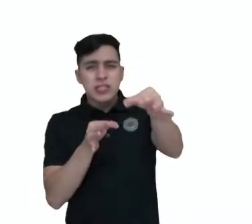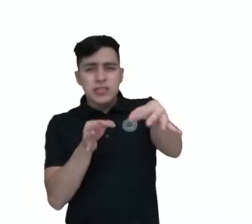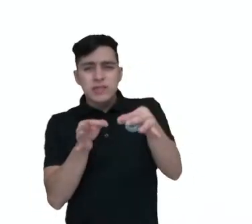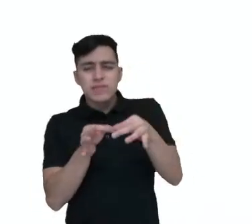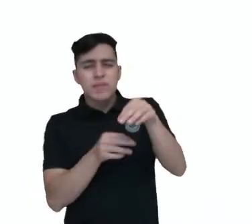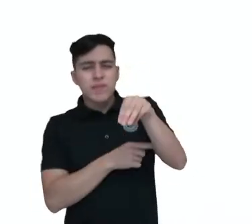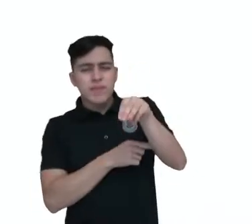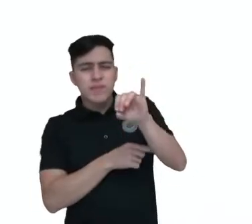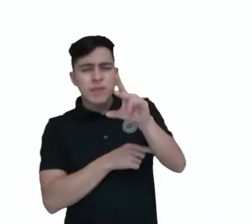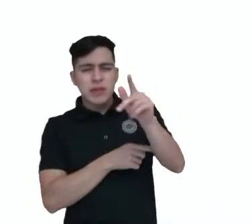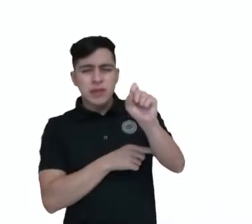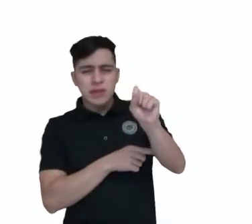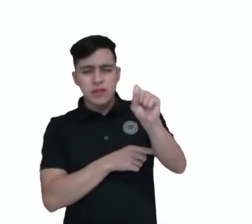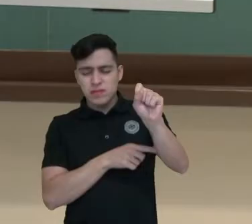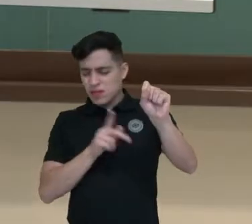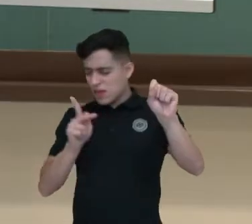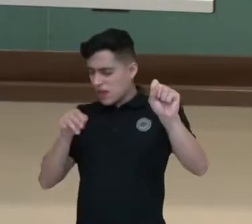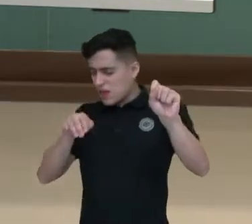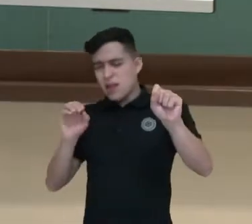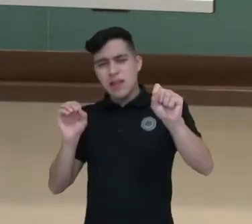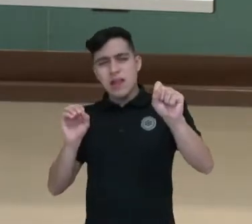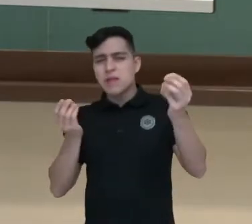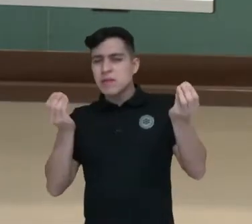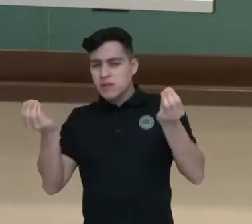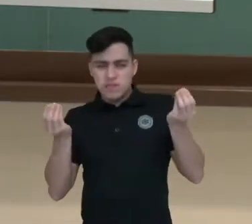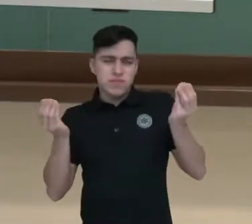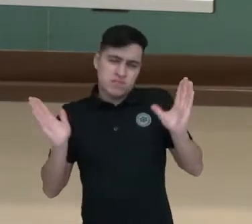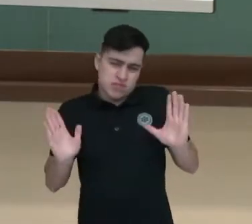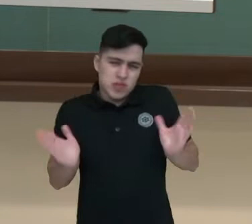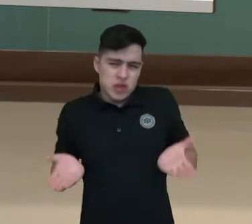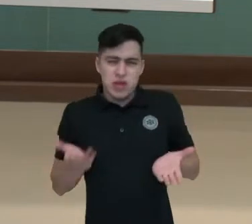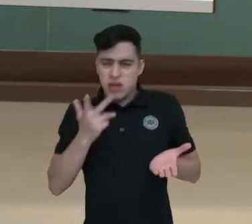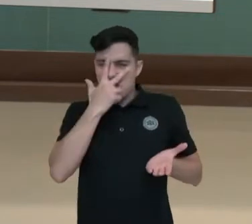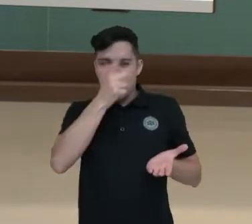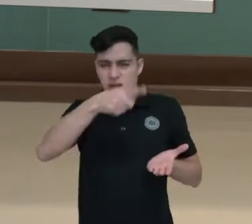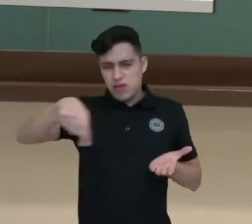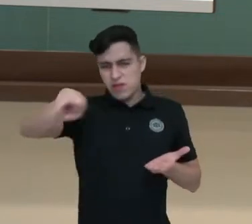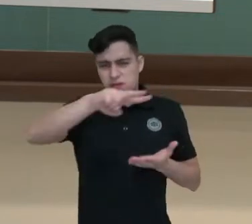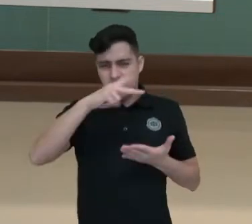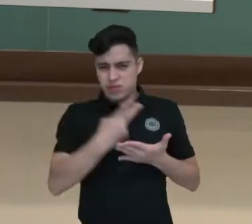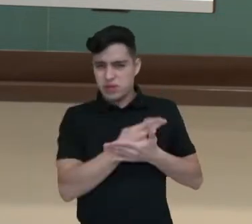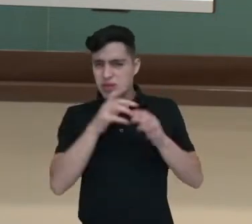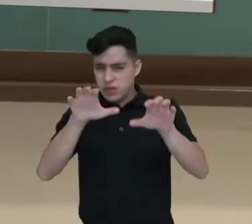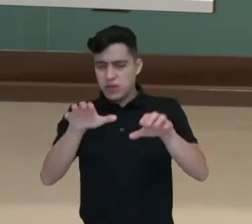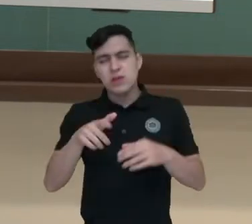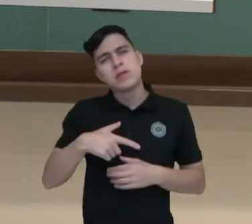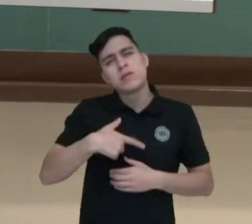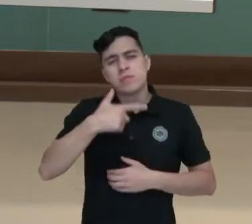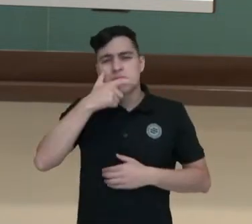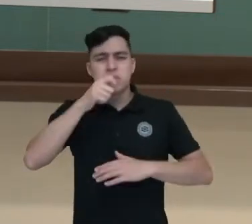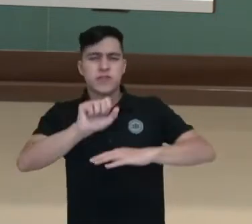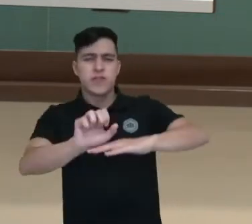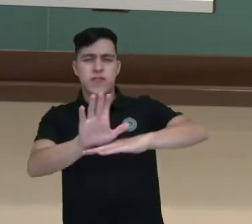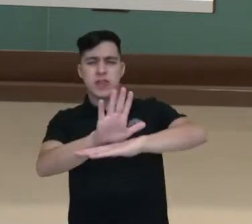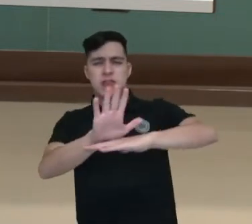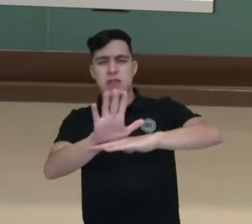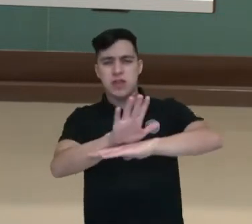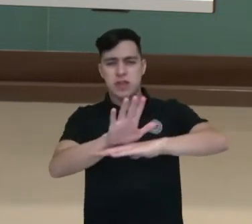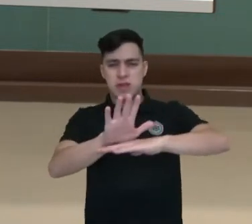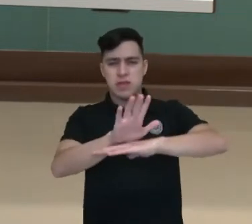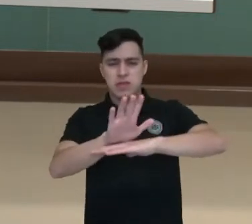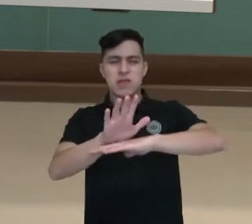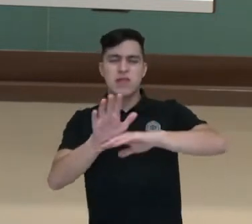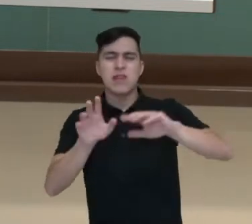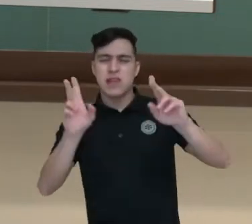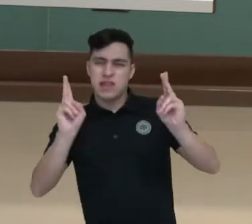em quilômetros? Eu acredito que sim, né, pessoal? Quando a gente está vendo um filme, geralmente aparece, em vez